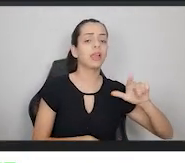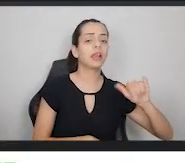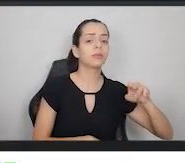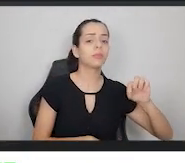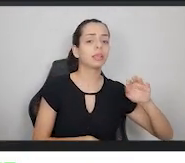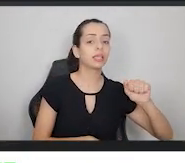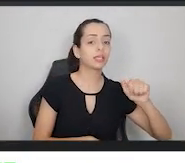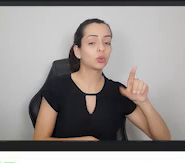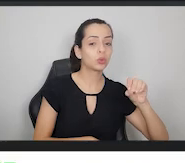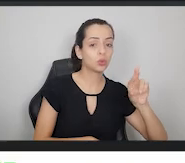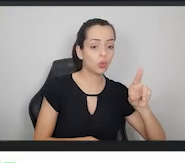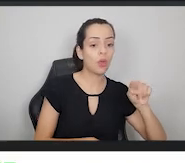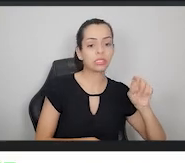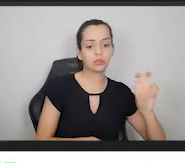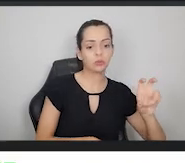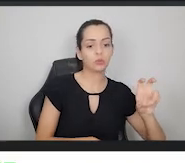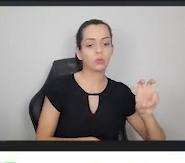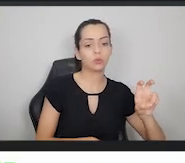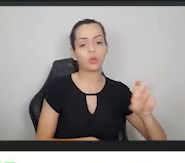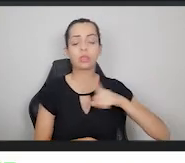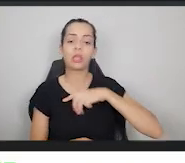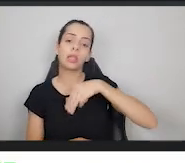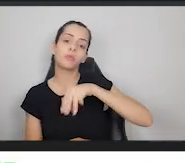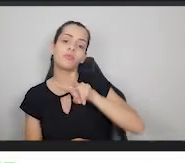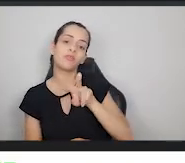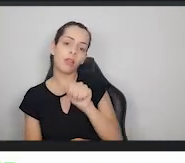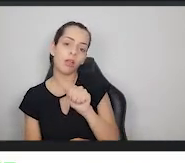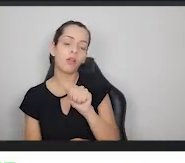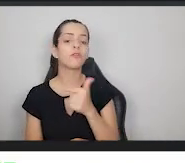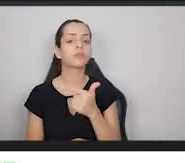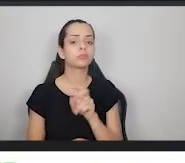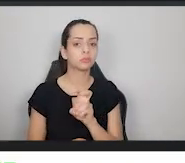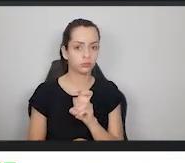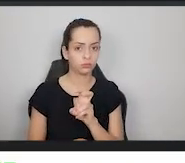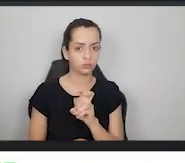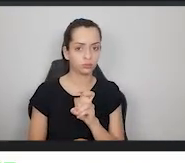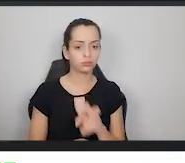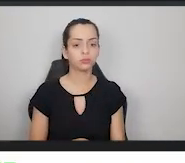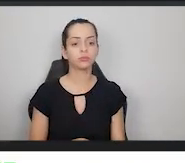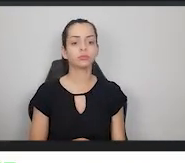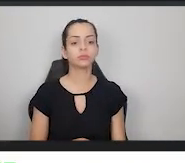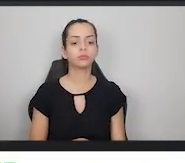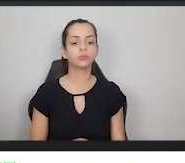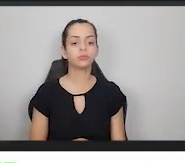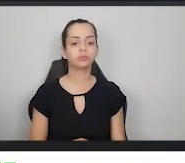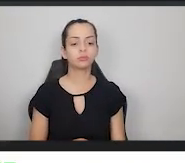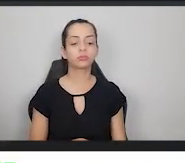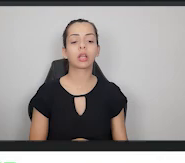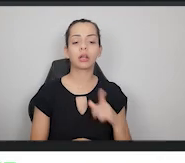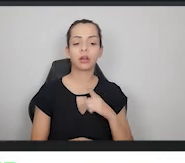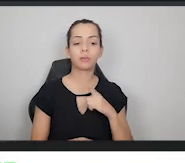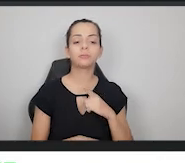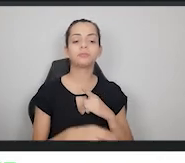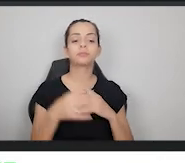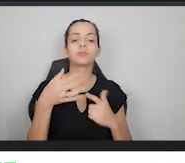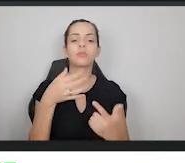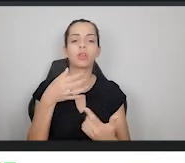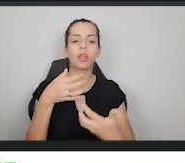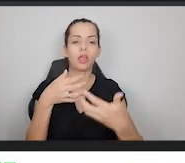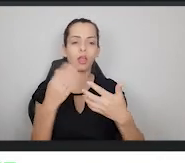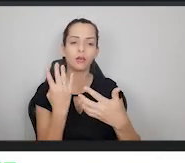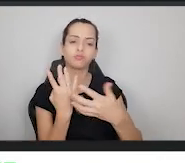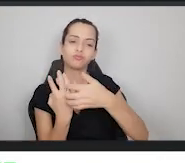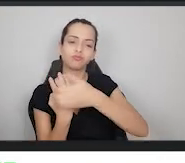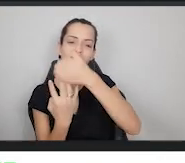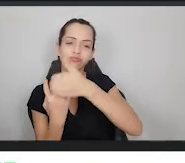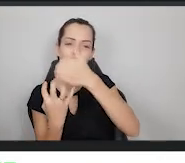que é uma subestação a mais nova que nós temos, é uma subestação móvel, ela está sobre uma estrutura de carreta,